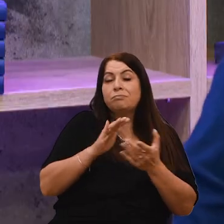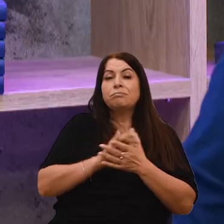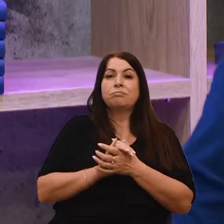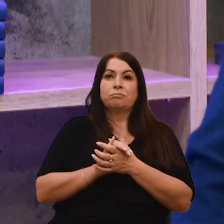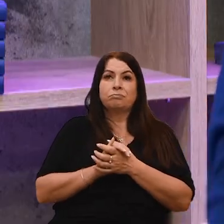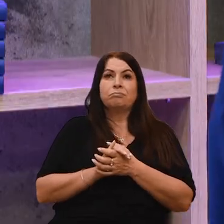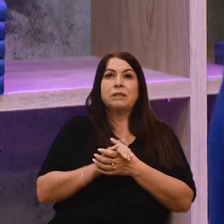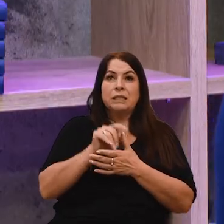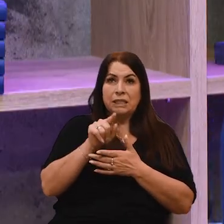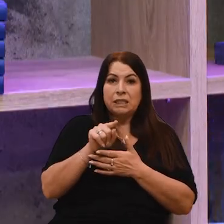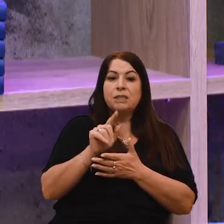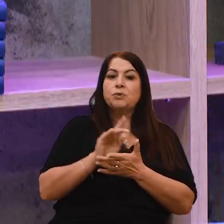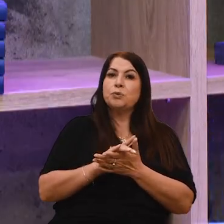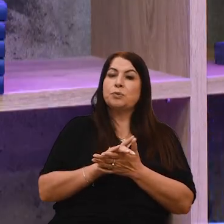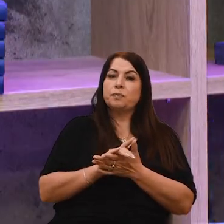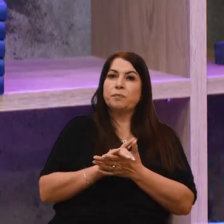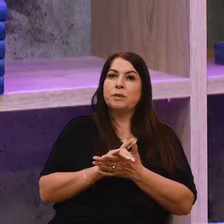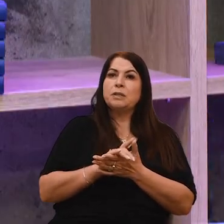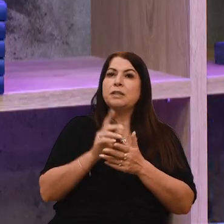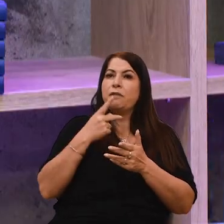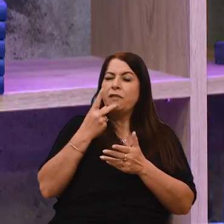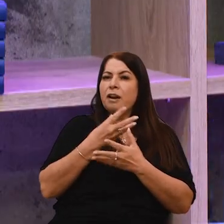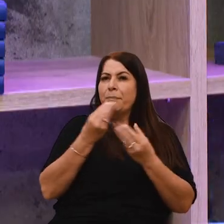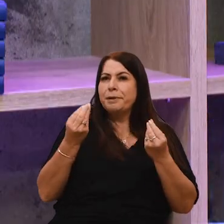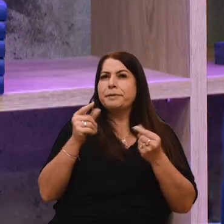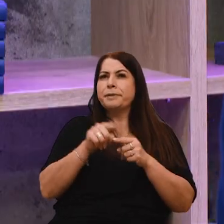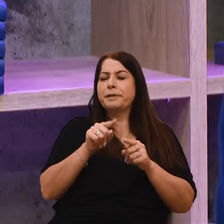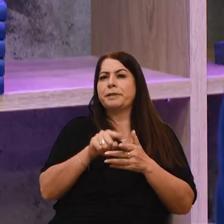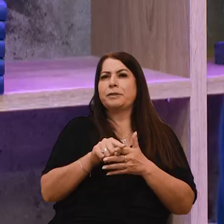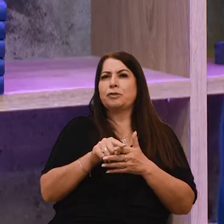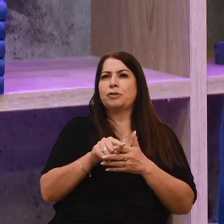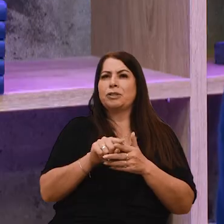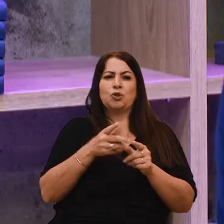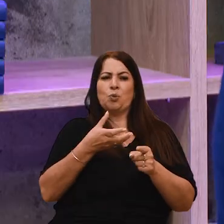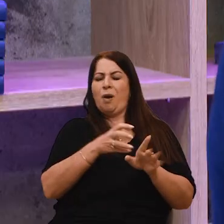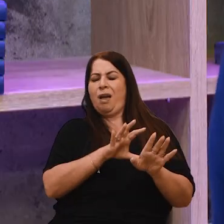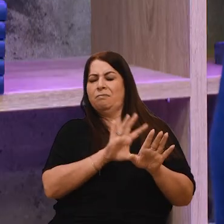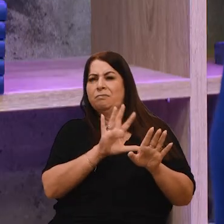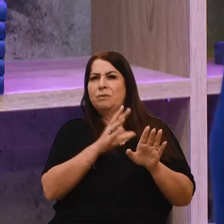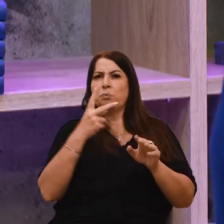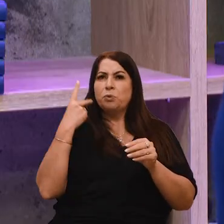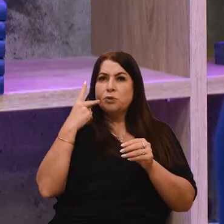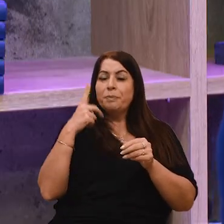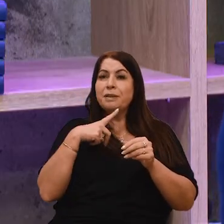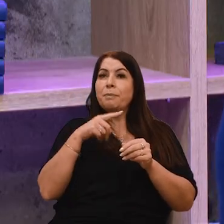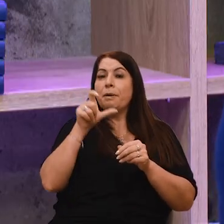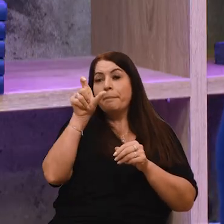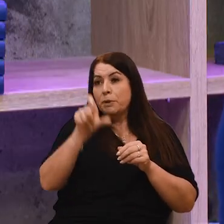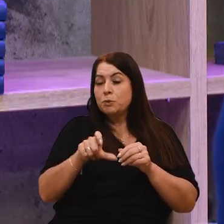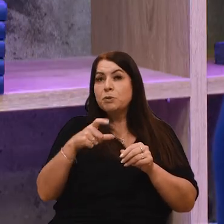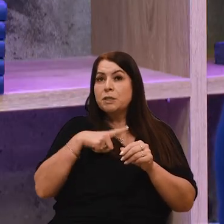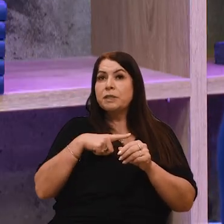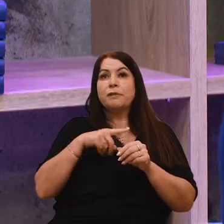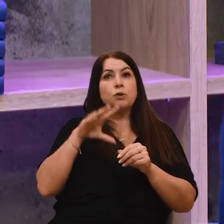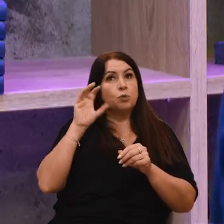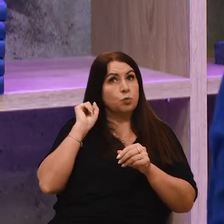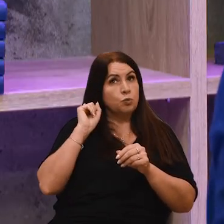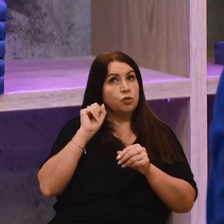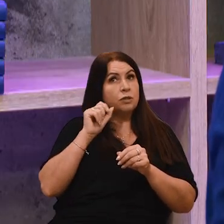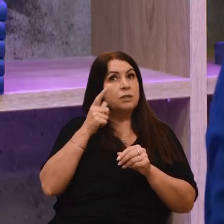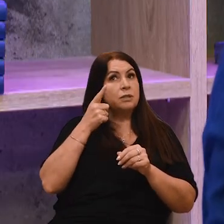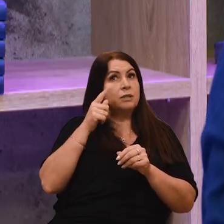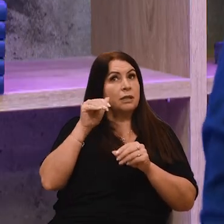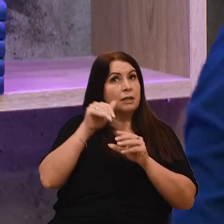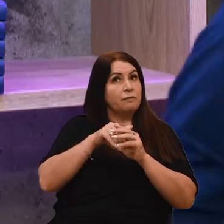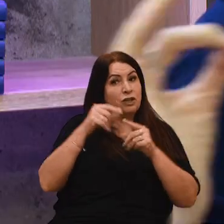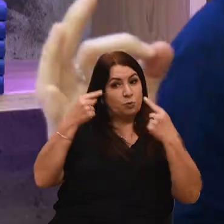né? E é isso, né? Se fala tanto da aversão à política, mas sempre vai ter alguém que vai disputar a eleição e vai ganhar,